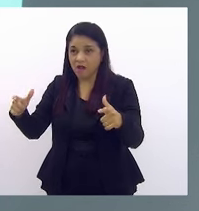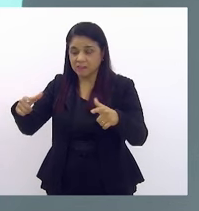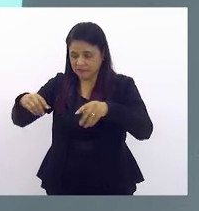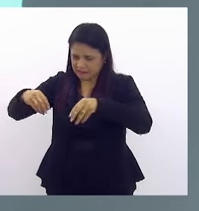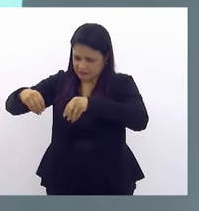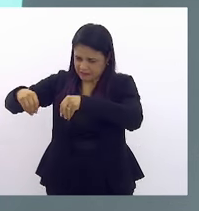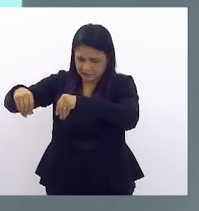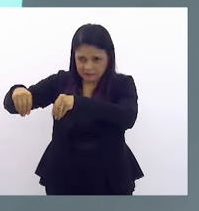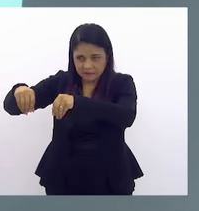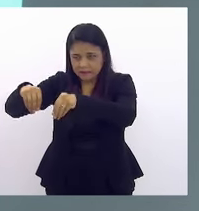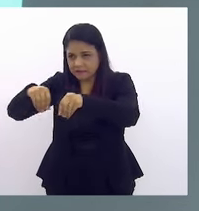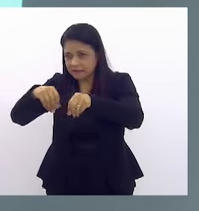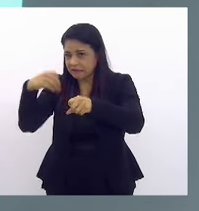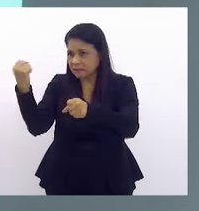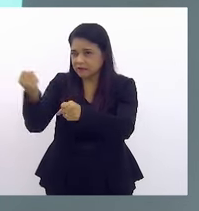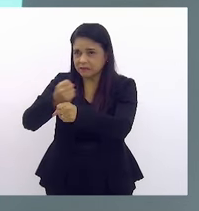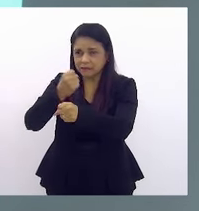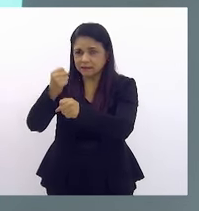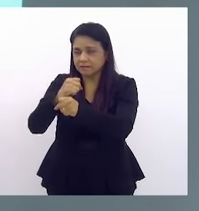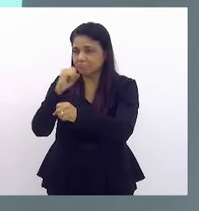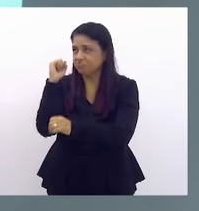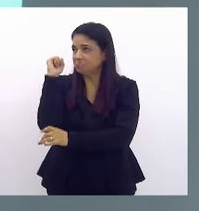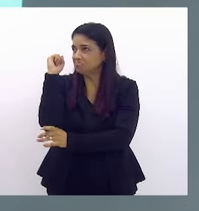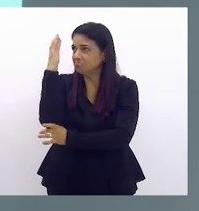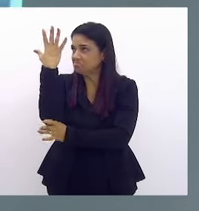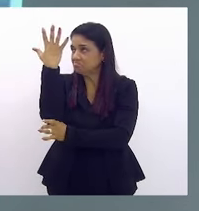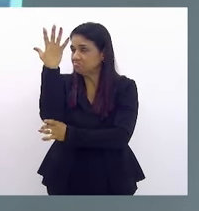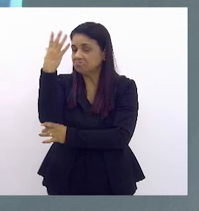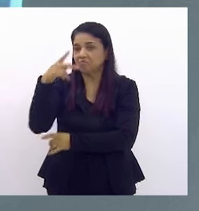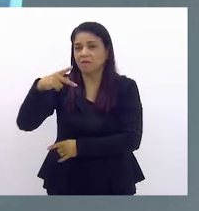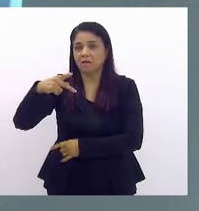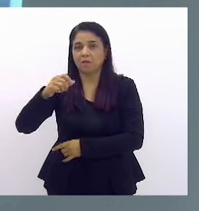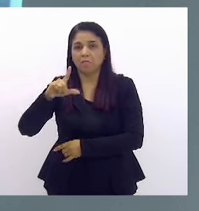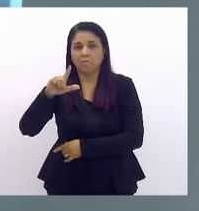e, provavelmente, palmeiras e coqueiros.